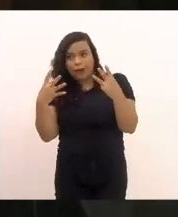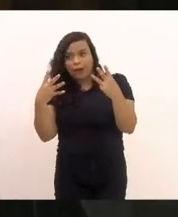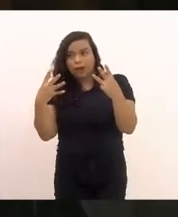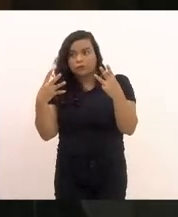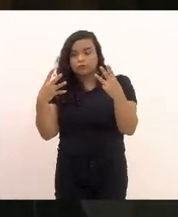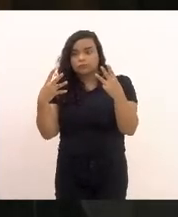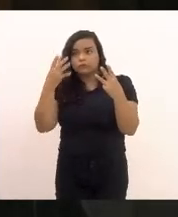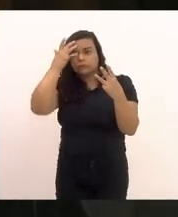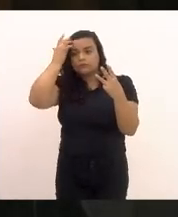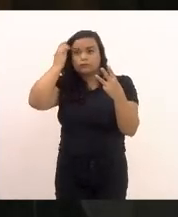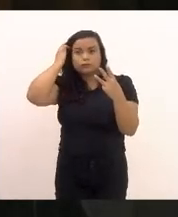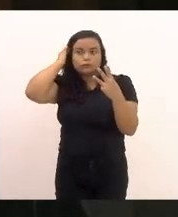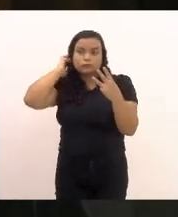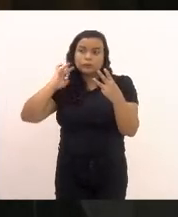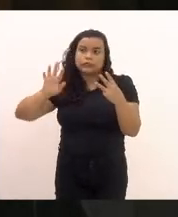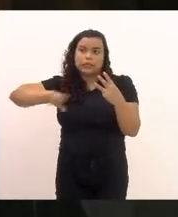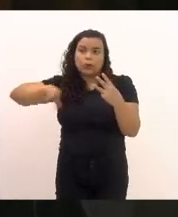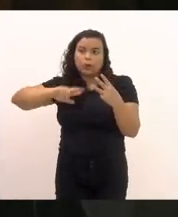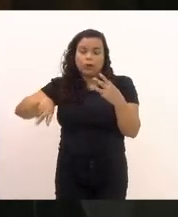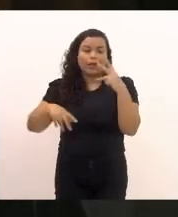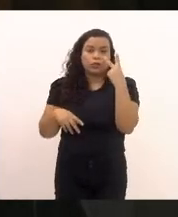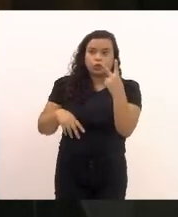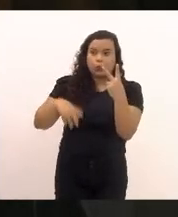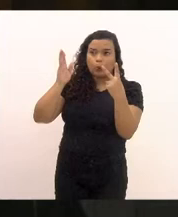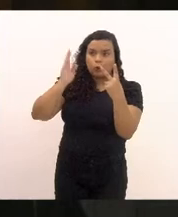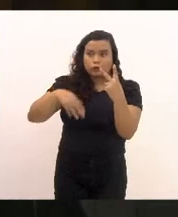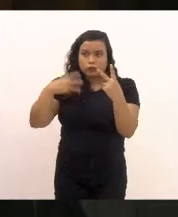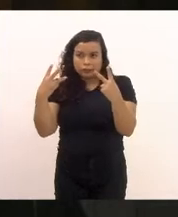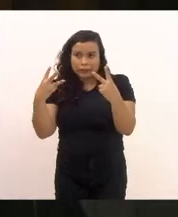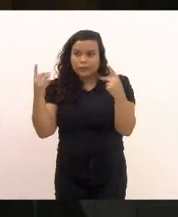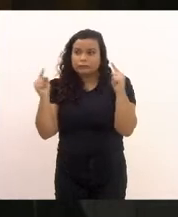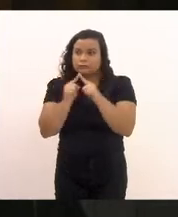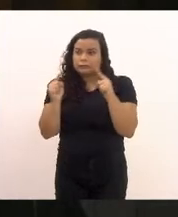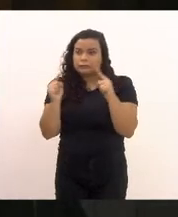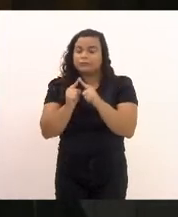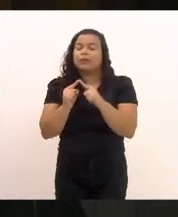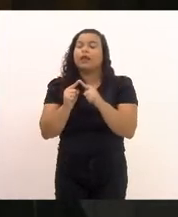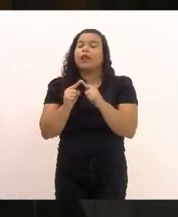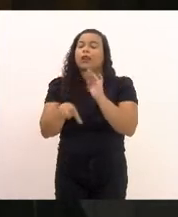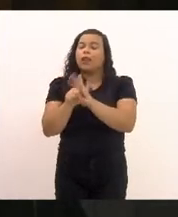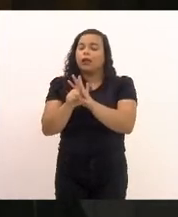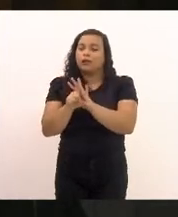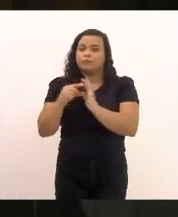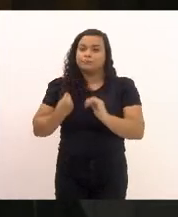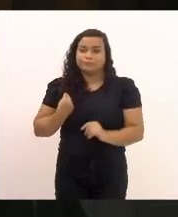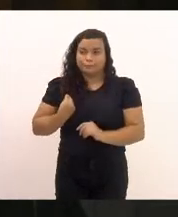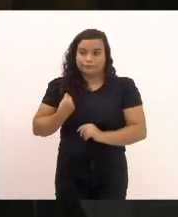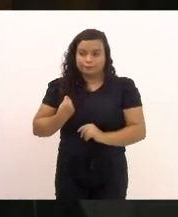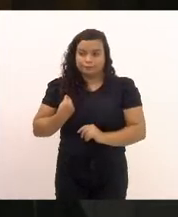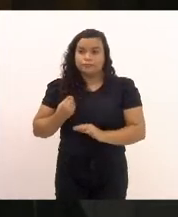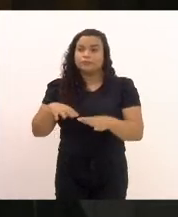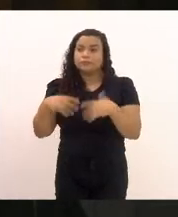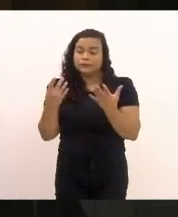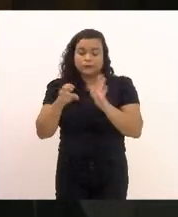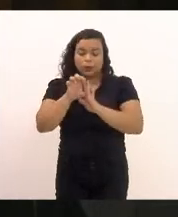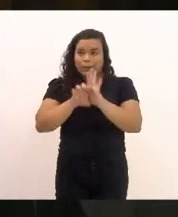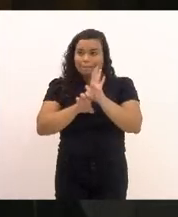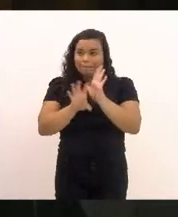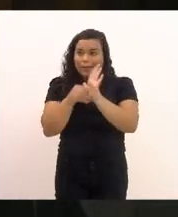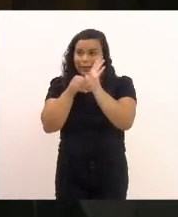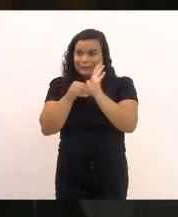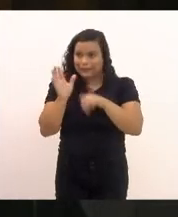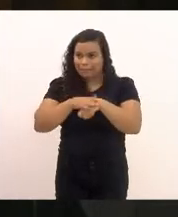não 2/3, como prevê a legislação em vigor. Então, a emenda que eu apresentei pela Comissão